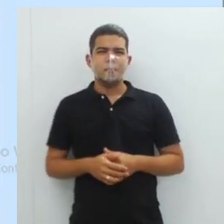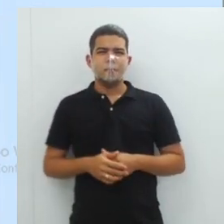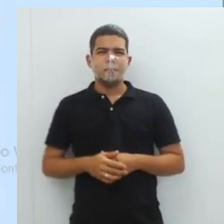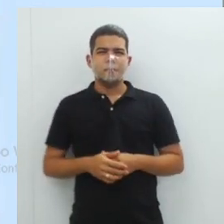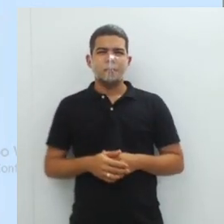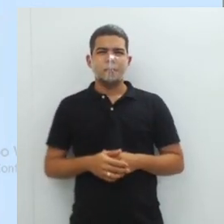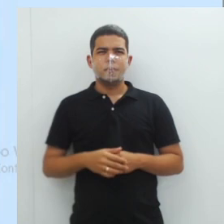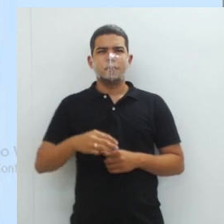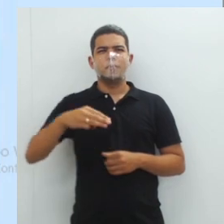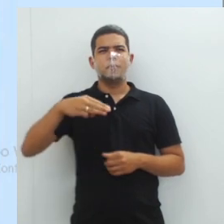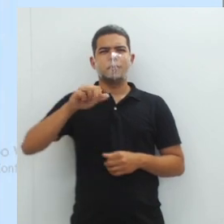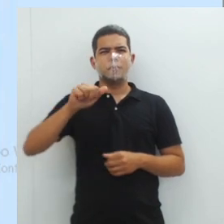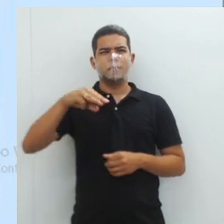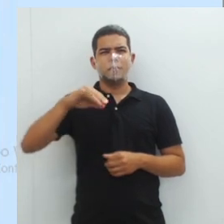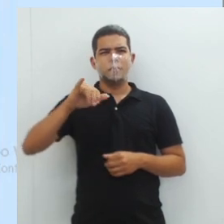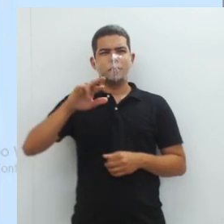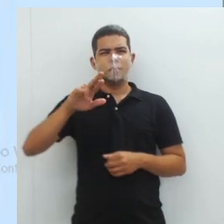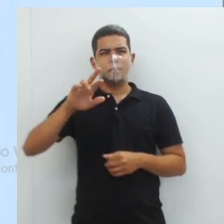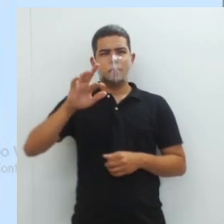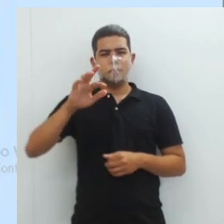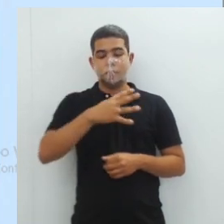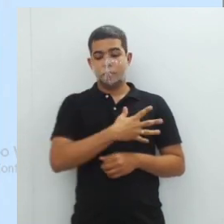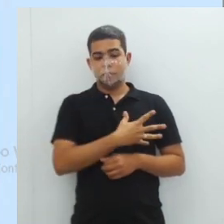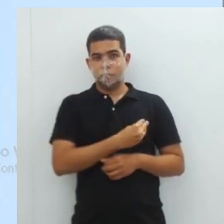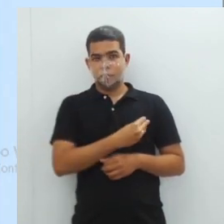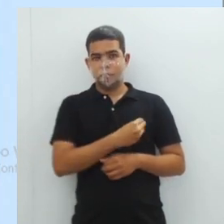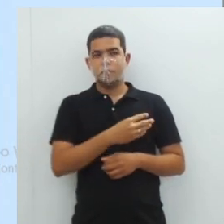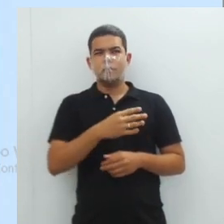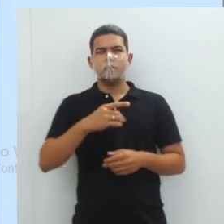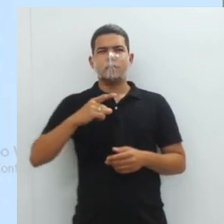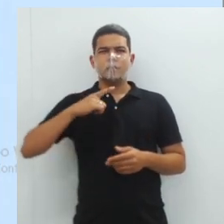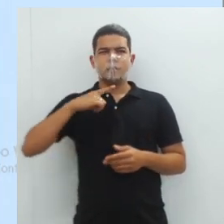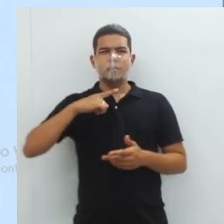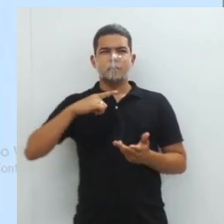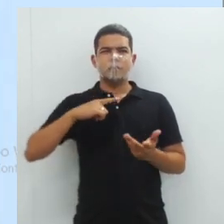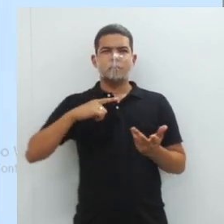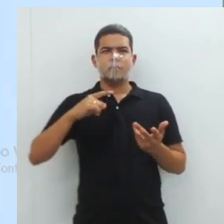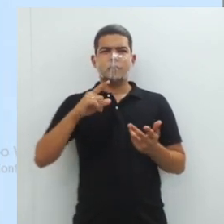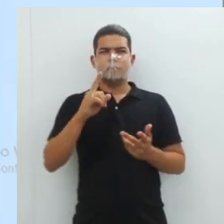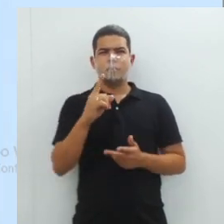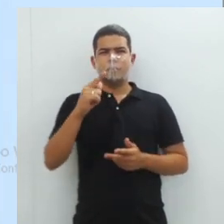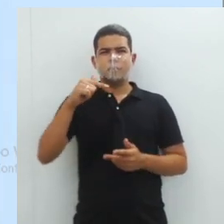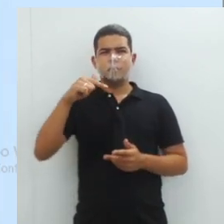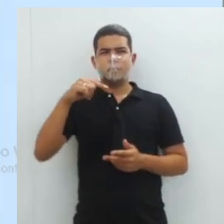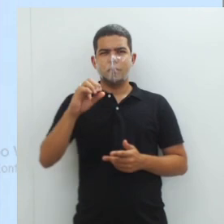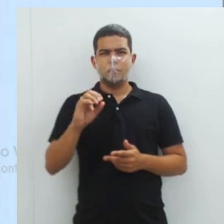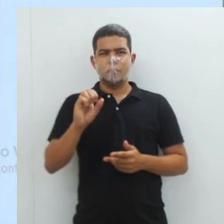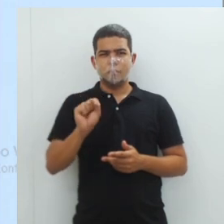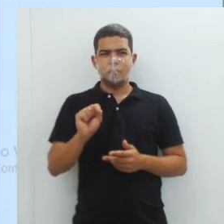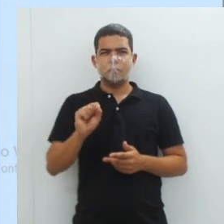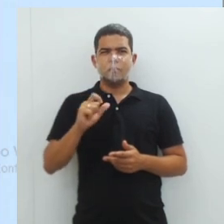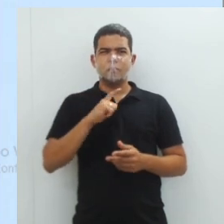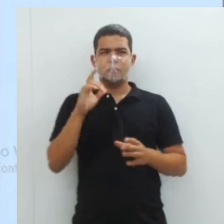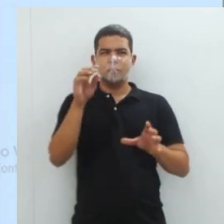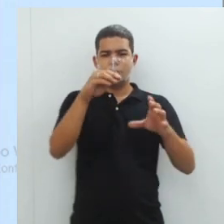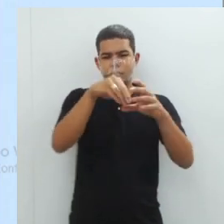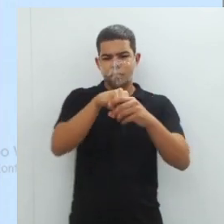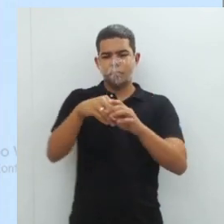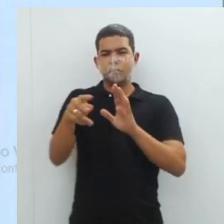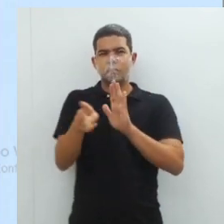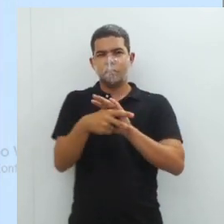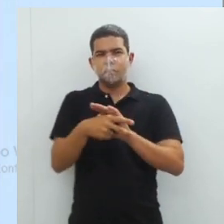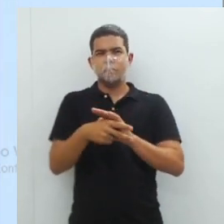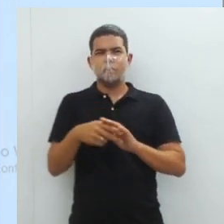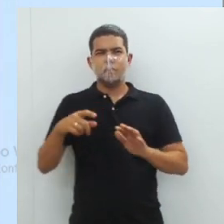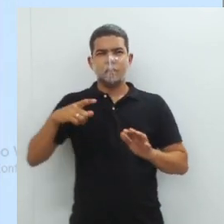Dos mamíferos, são 178 espécies descritas. Algumas espécies endêmicas são macacos de oca, a gente vai ver uma